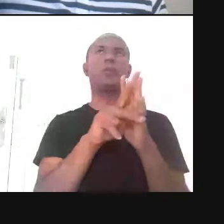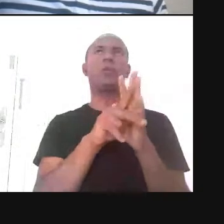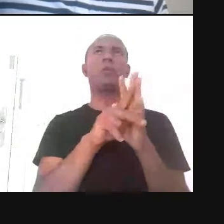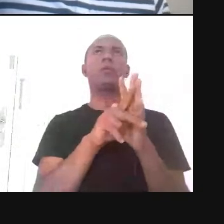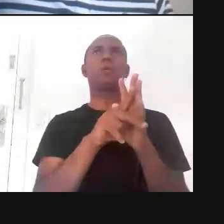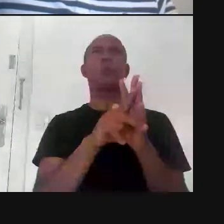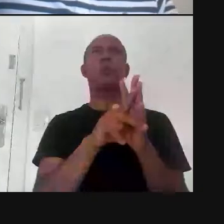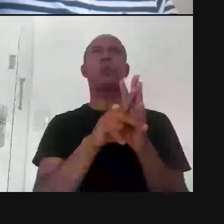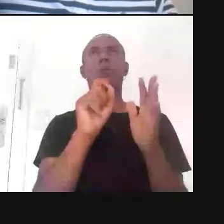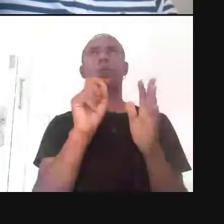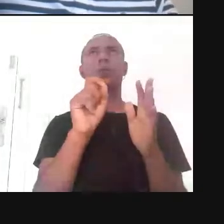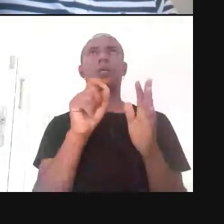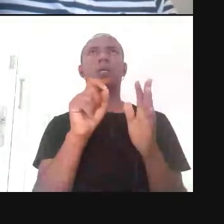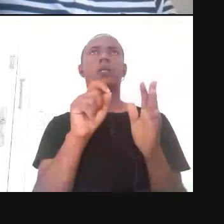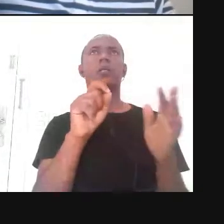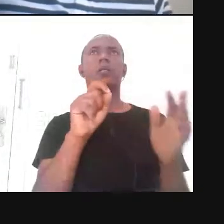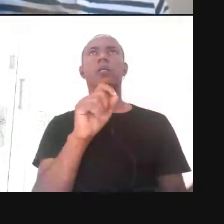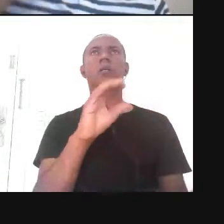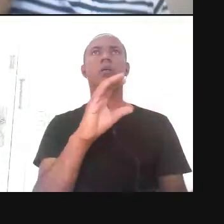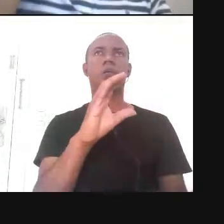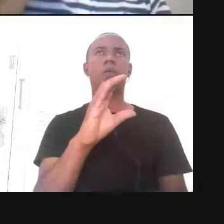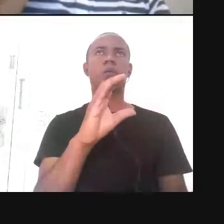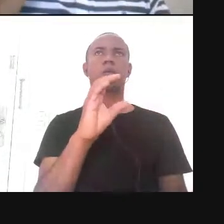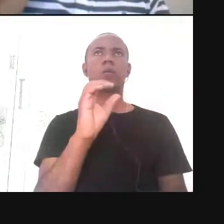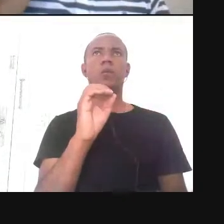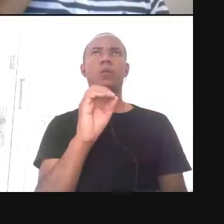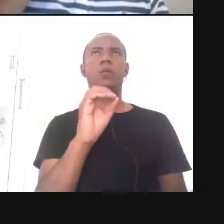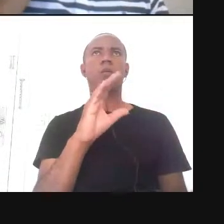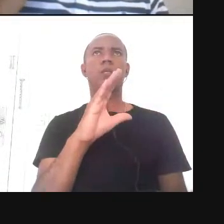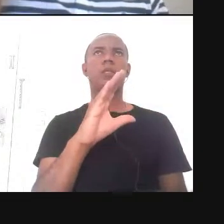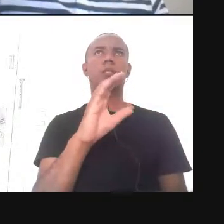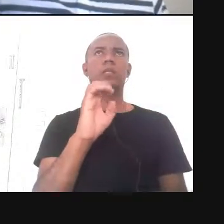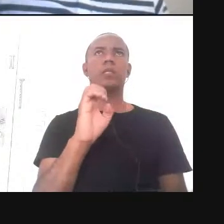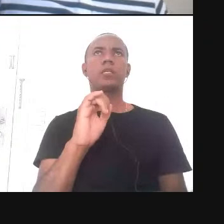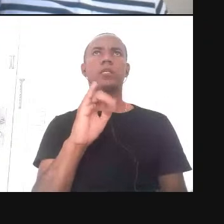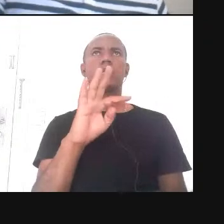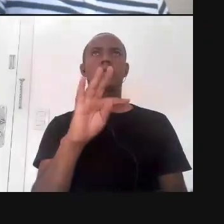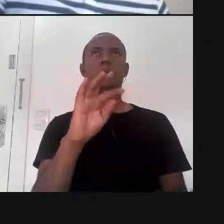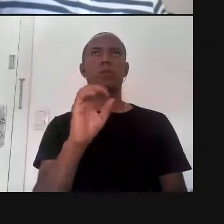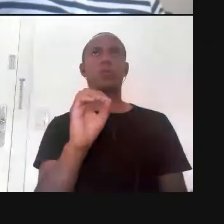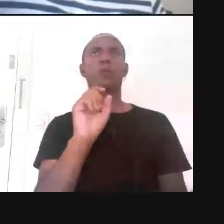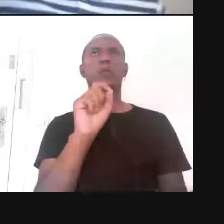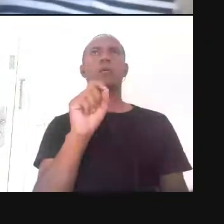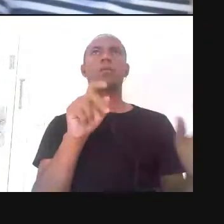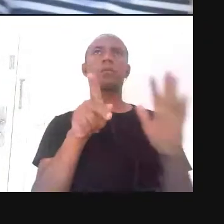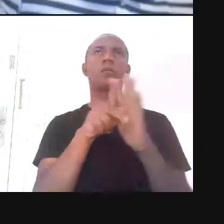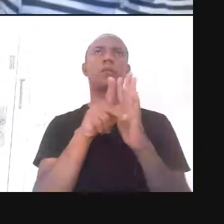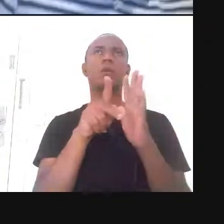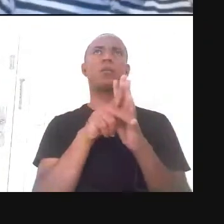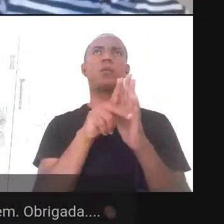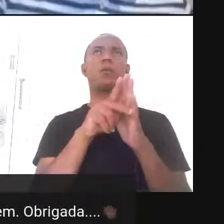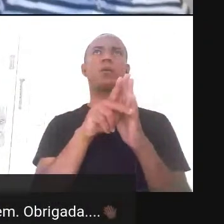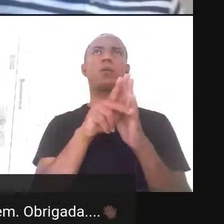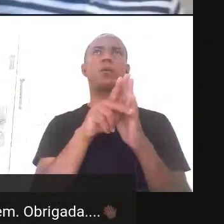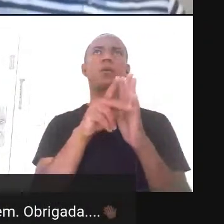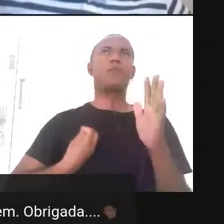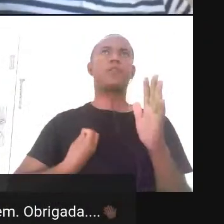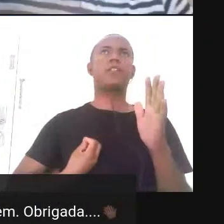significar a nossa realidade, isso equivale a dizer que, enfim,